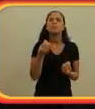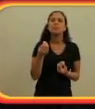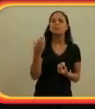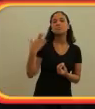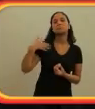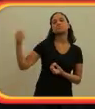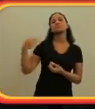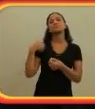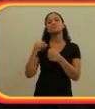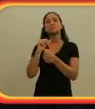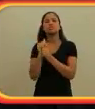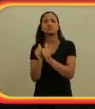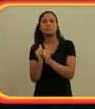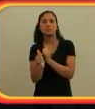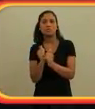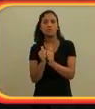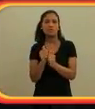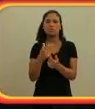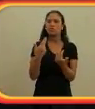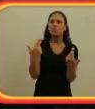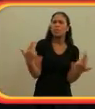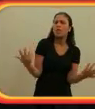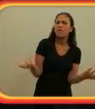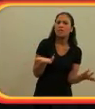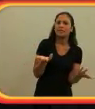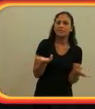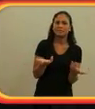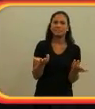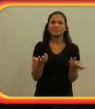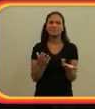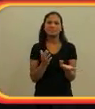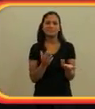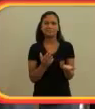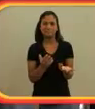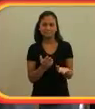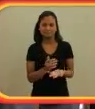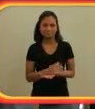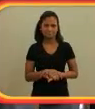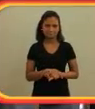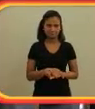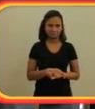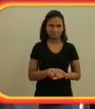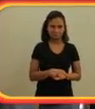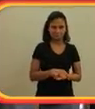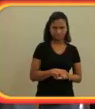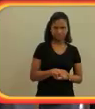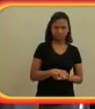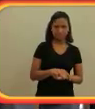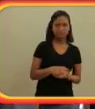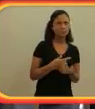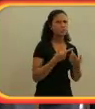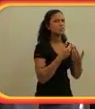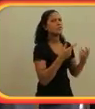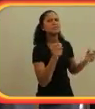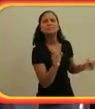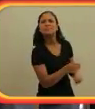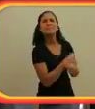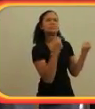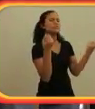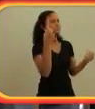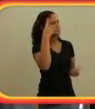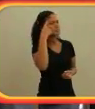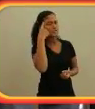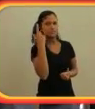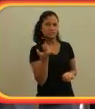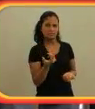estava curtindo com a minha cara, entendeu? Que é tipo assim, quase que me chamando para jogar futebol, uma coisa assim. Aí eu Uma falei,